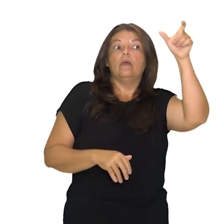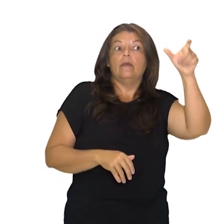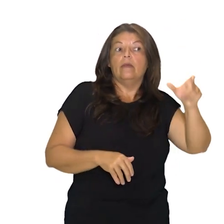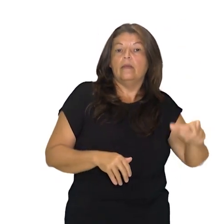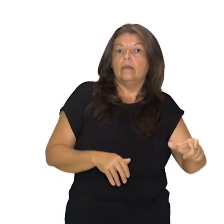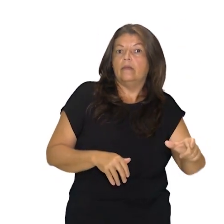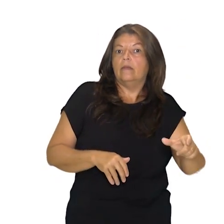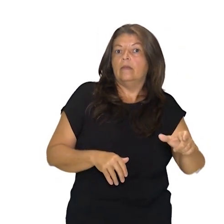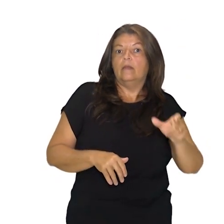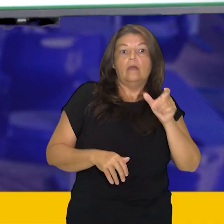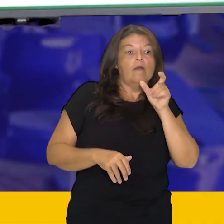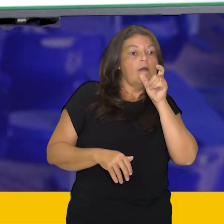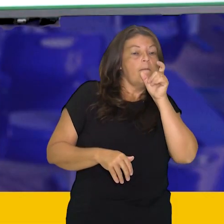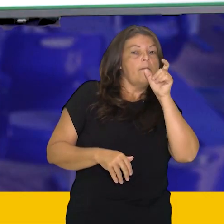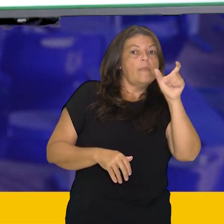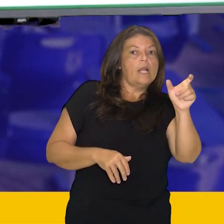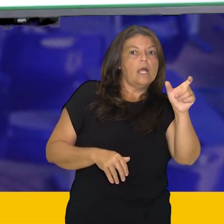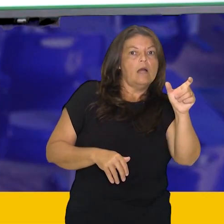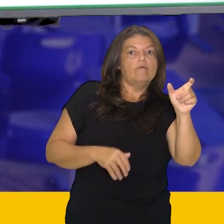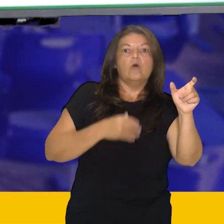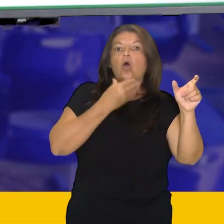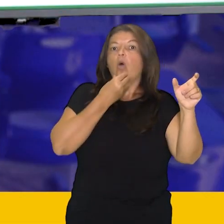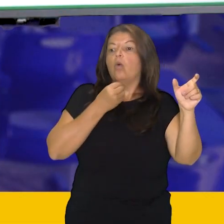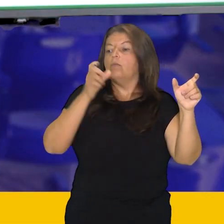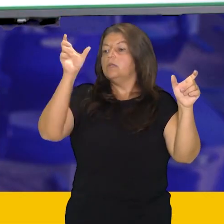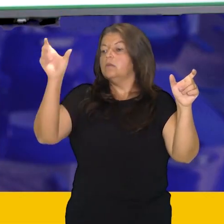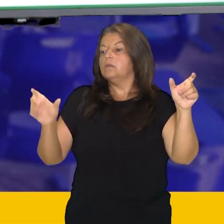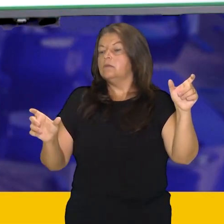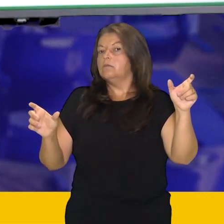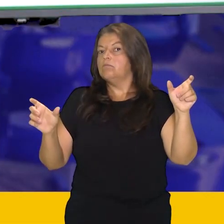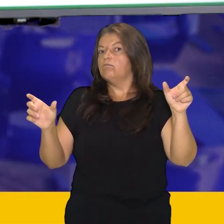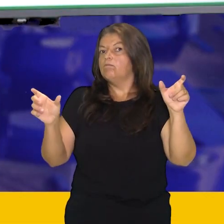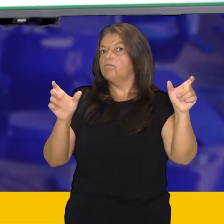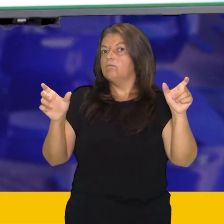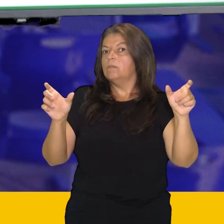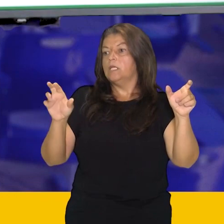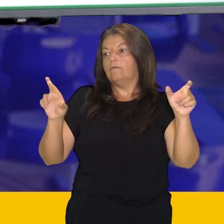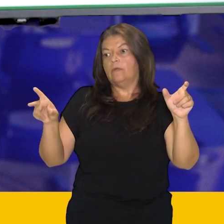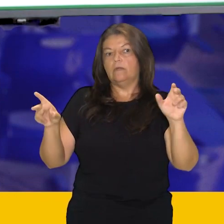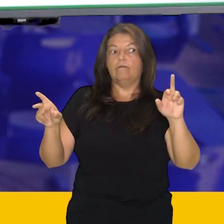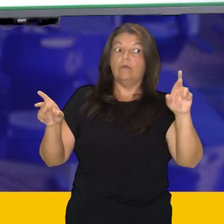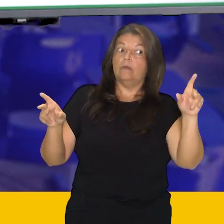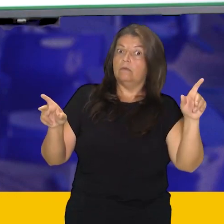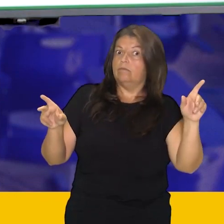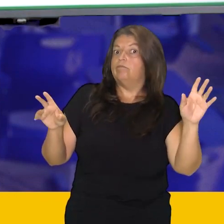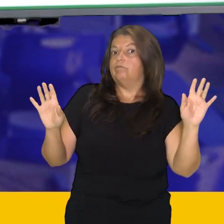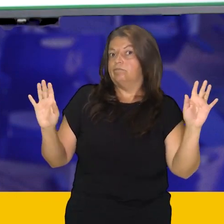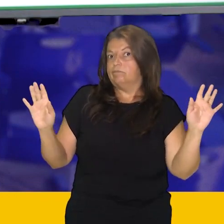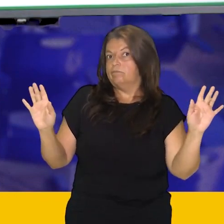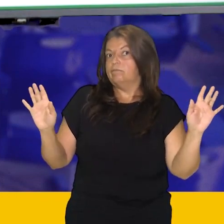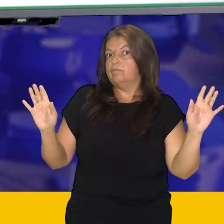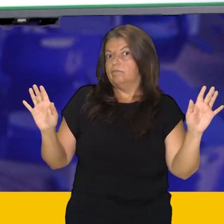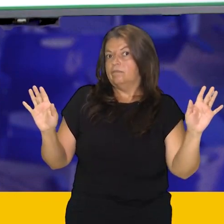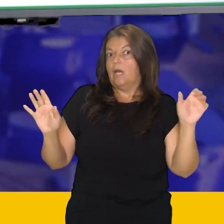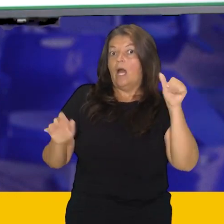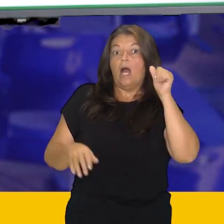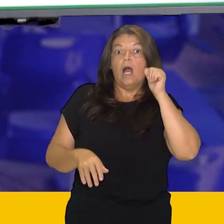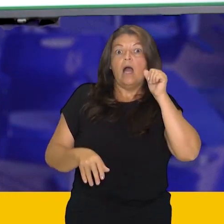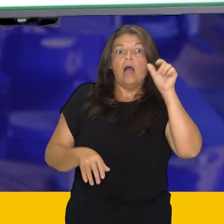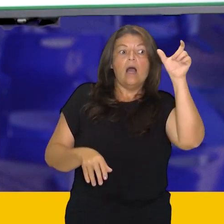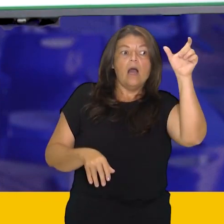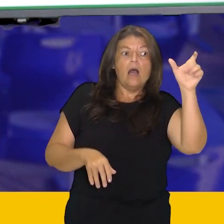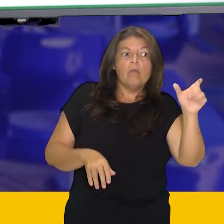né, formas bem diferentes de homens. Eu digo, a mulher usa mais palavras